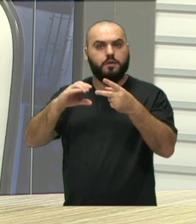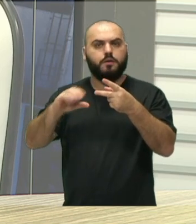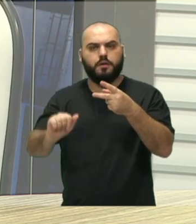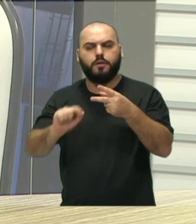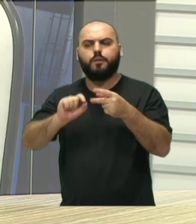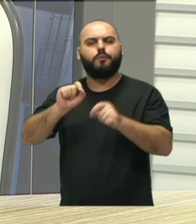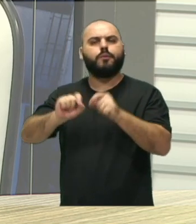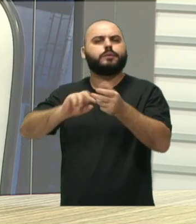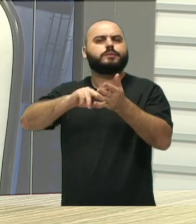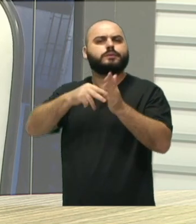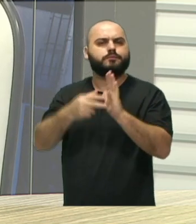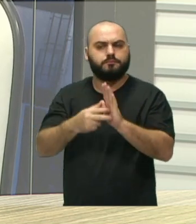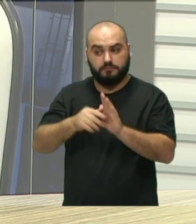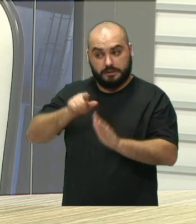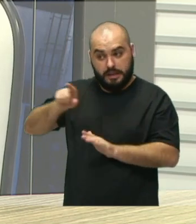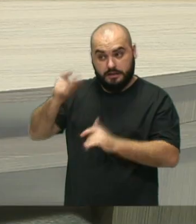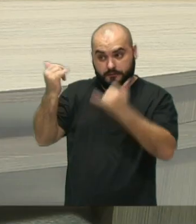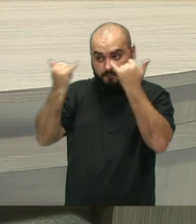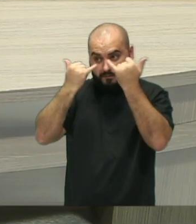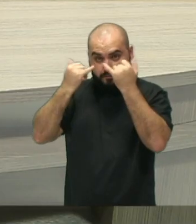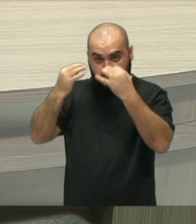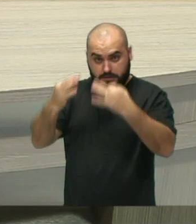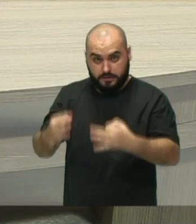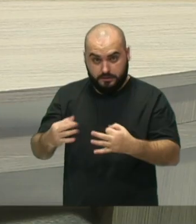crônica e esse dado está correto?